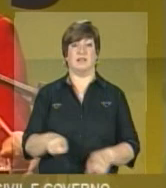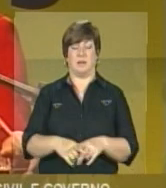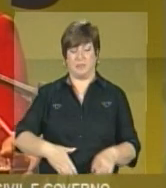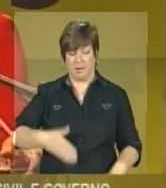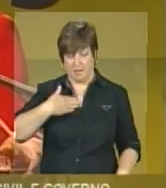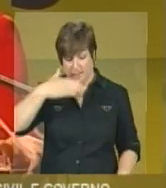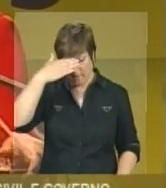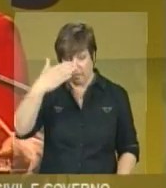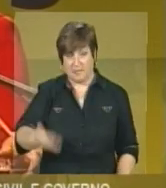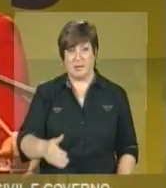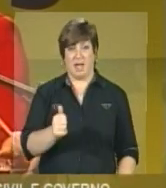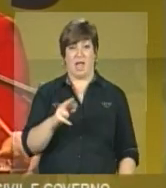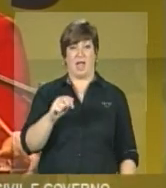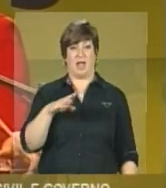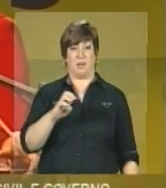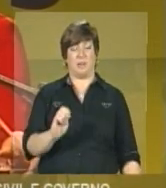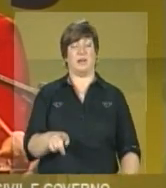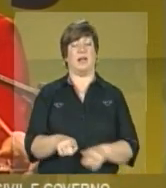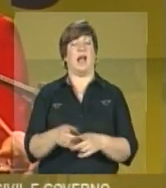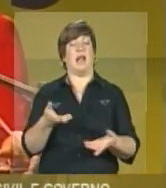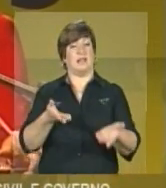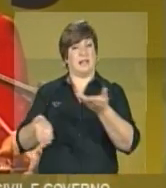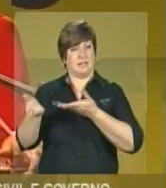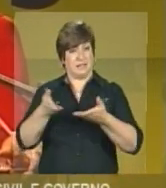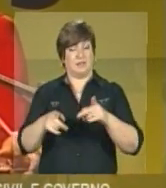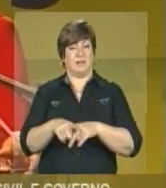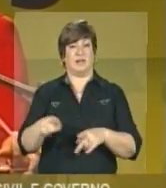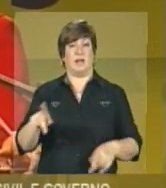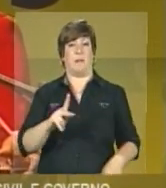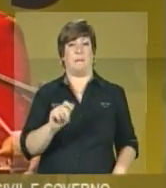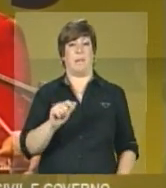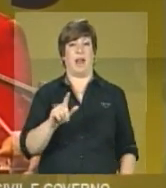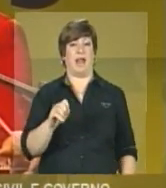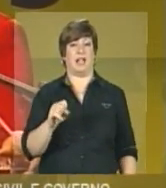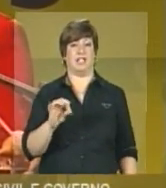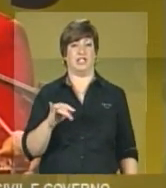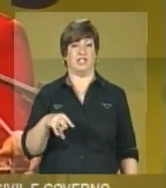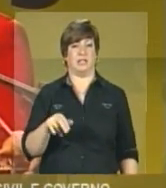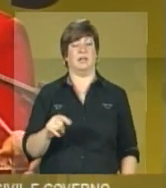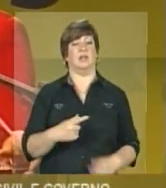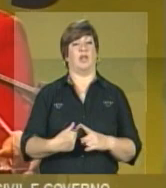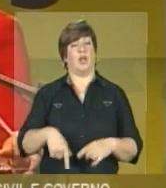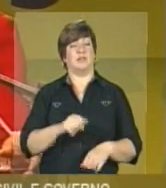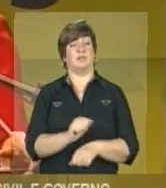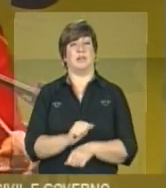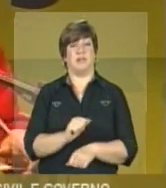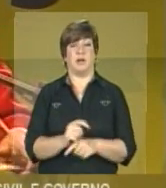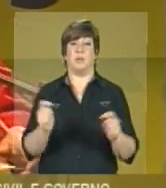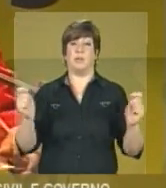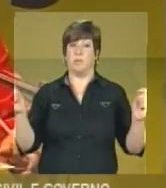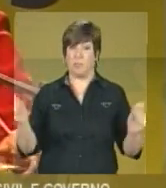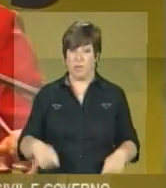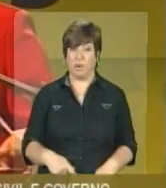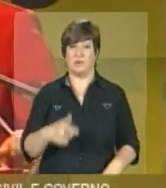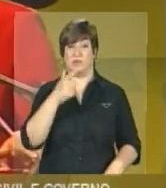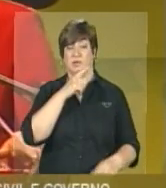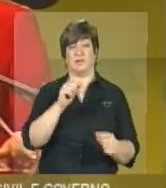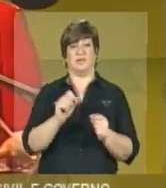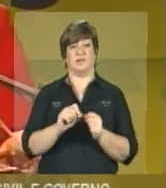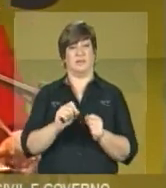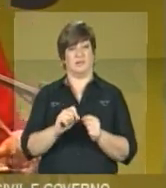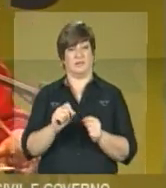árabe, dando uma especial atenção à Palestina, que esperamos possa